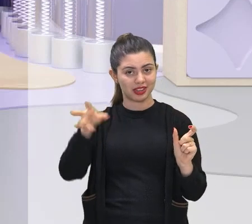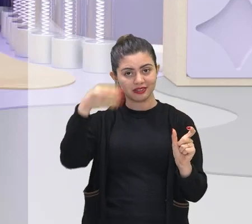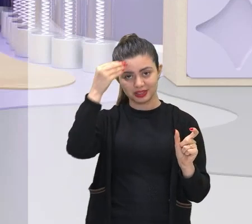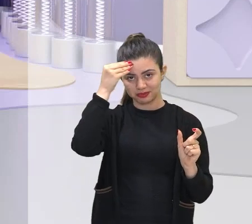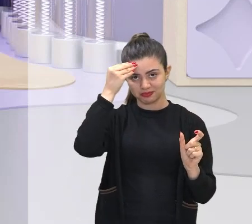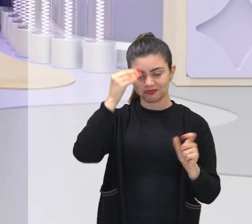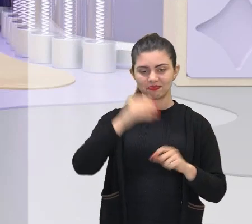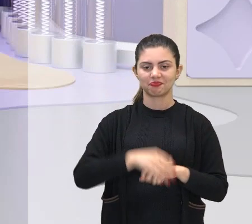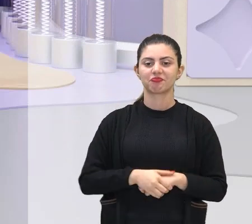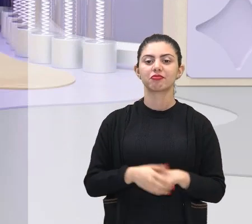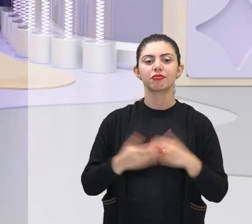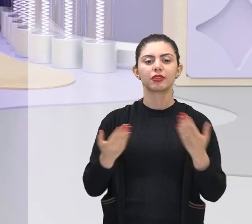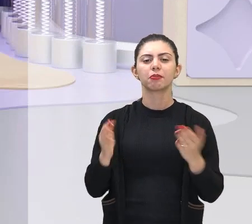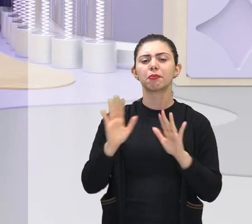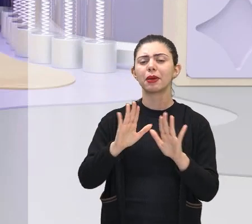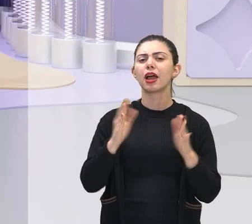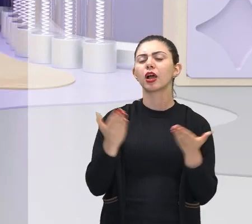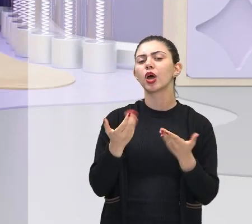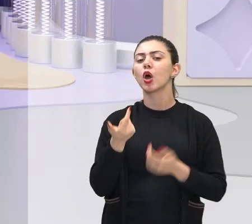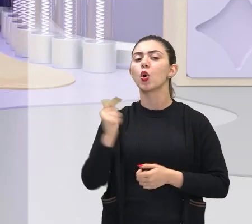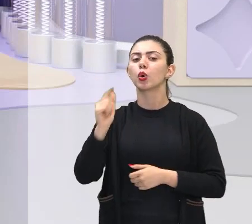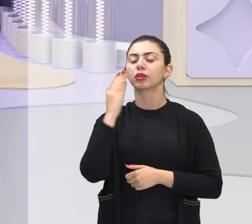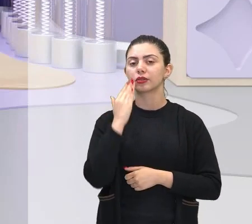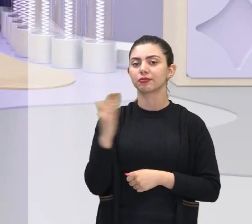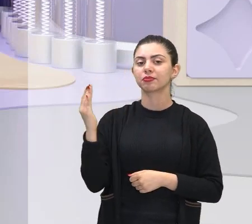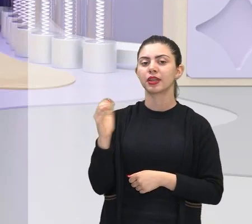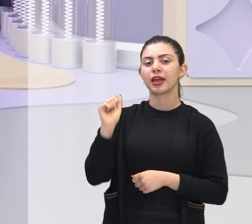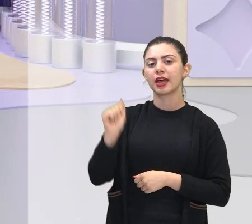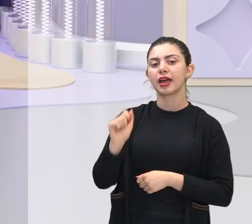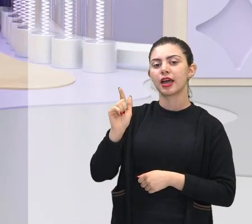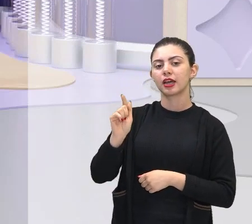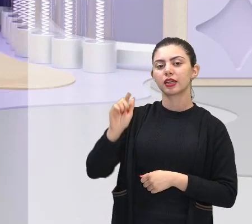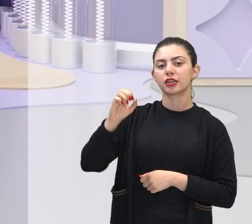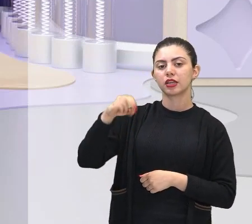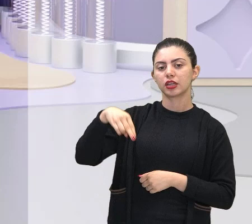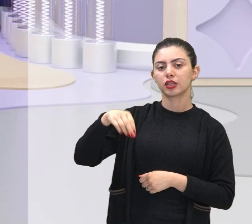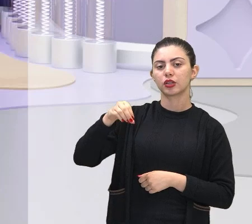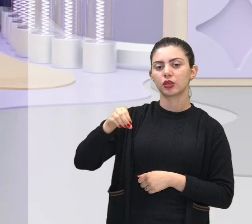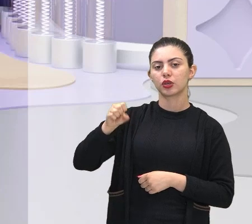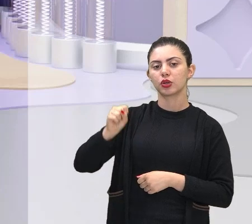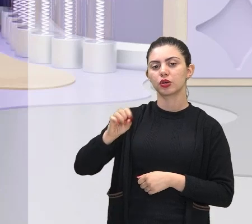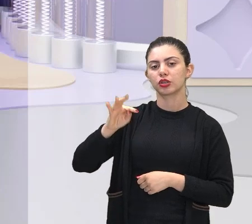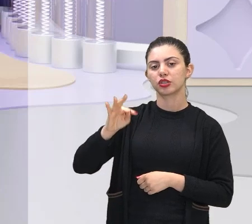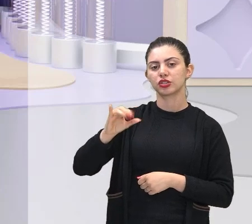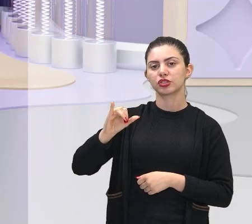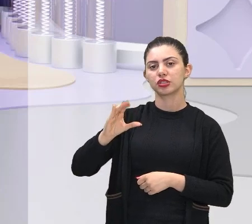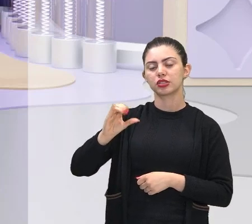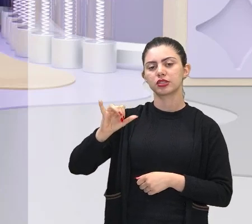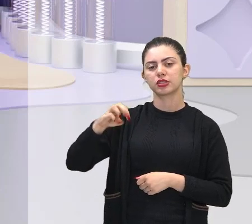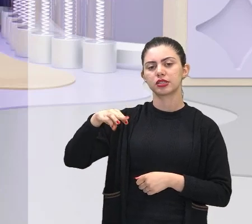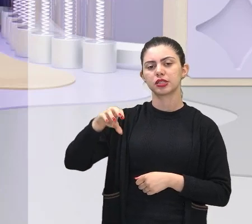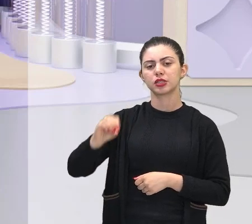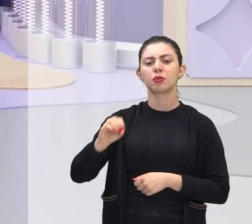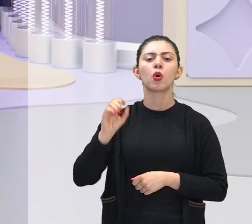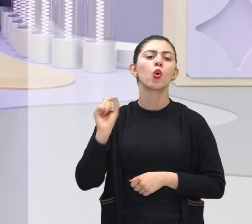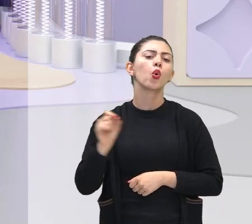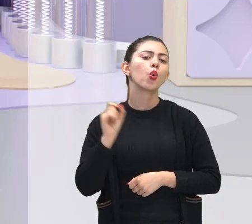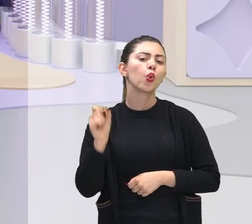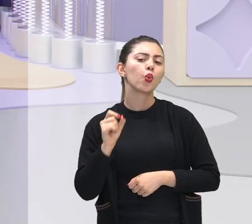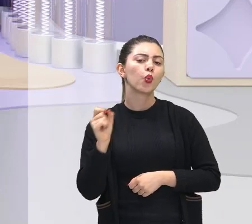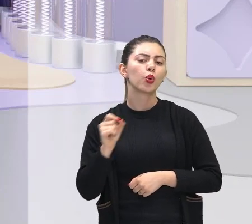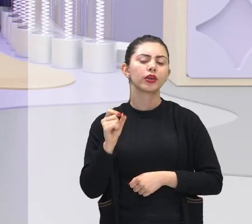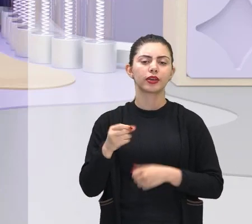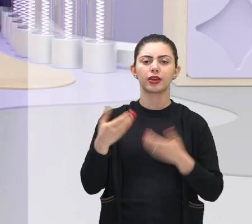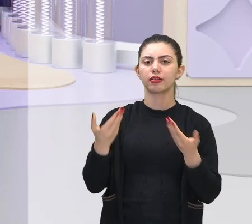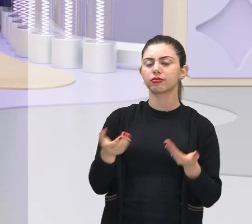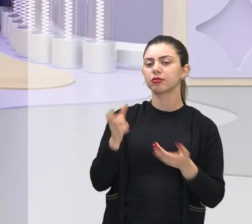E vamos ver o que é o agnosticismo, que tanta gente se declara, eu sou um agnóstico. Vamos entender o que é isso, O que